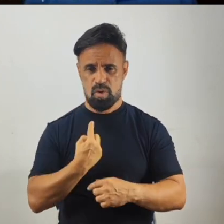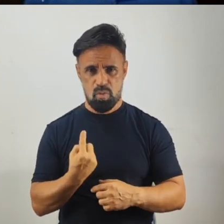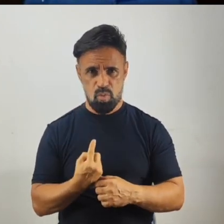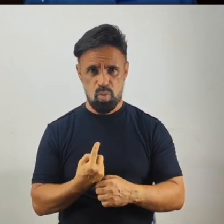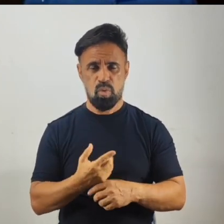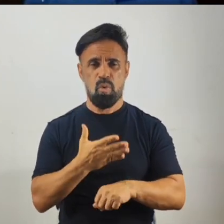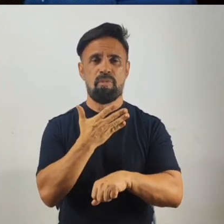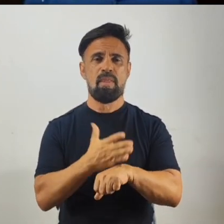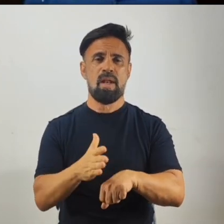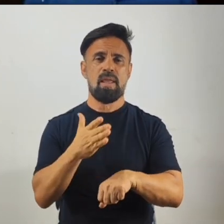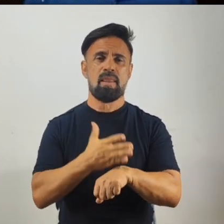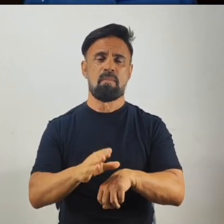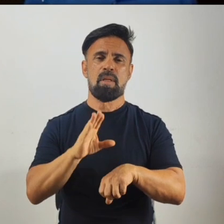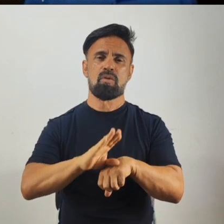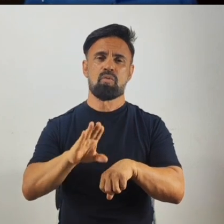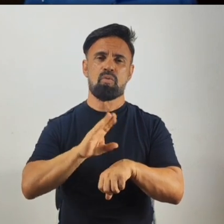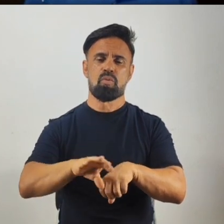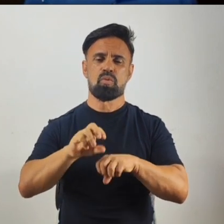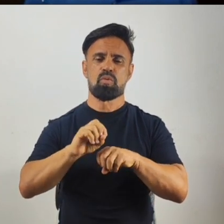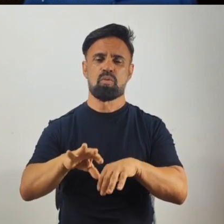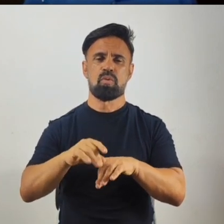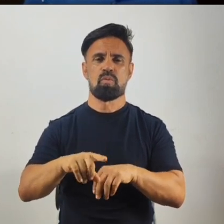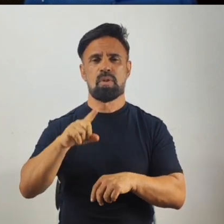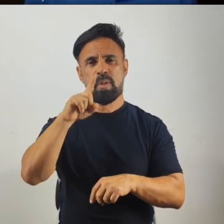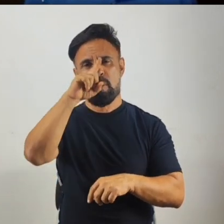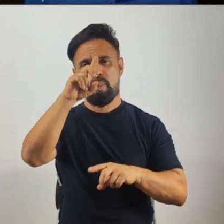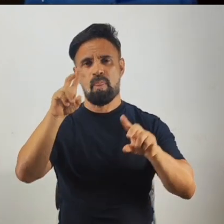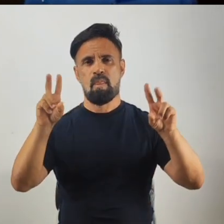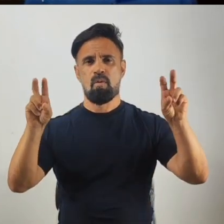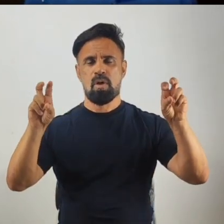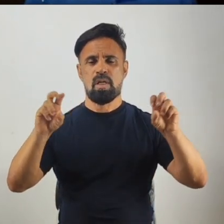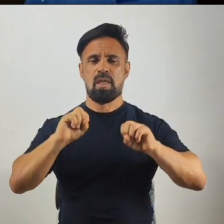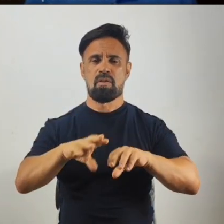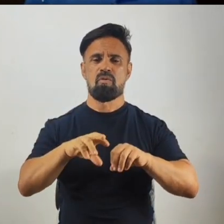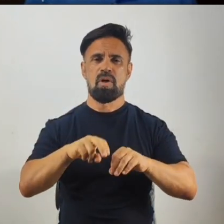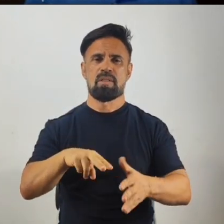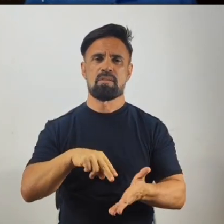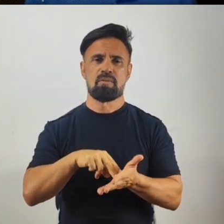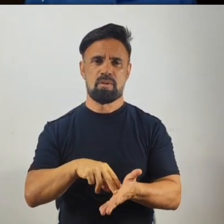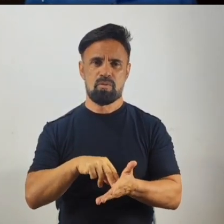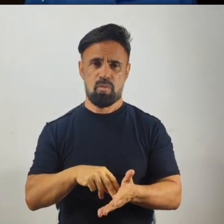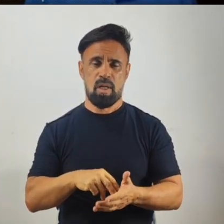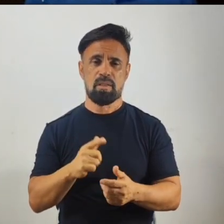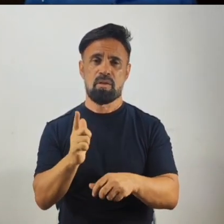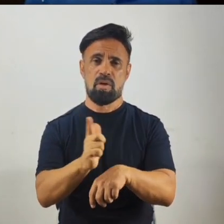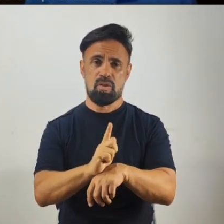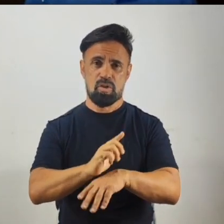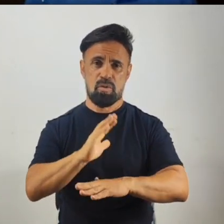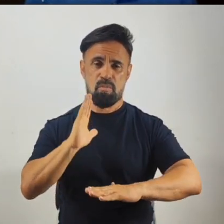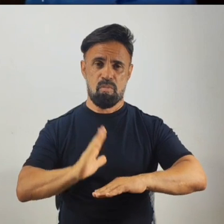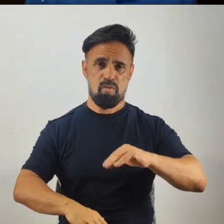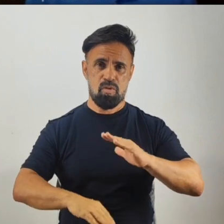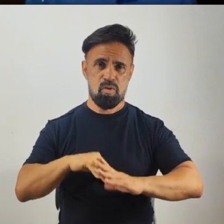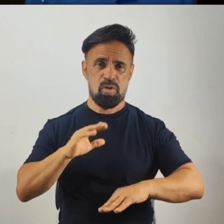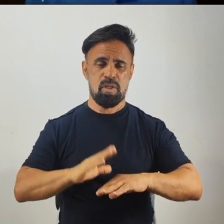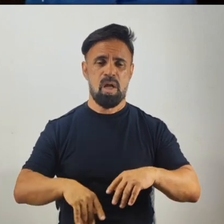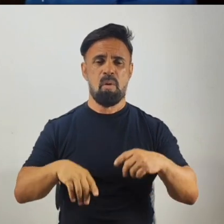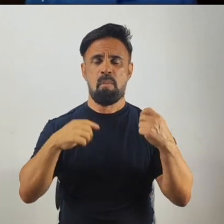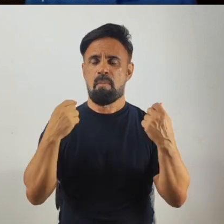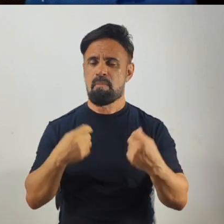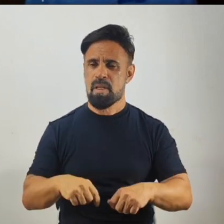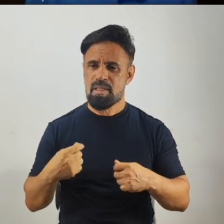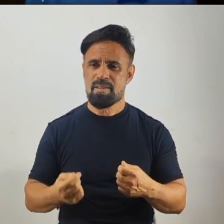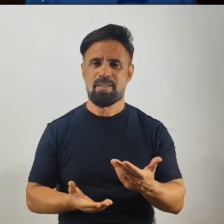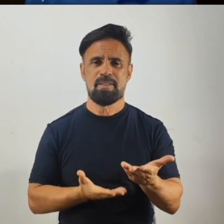e individual e vestimentas de trabalho, treinamento sobre possíveis riscos e a educação continuada.